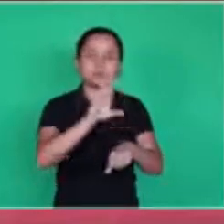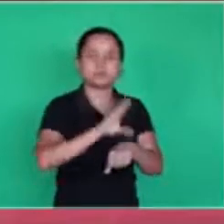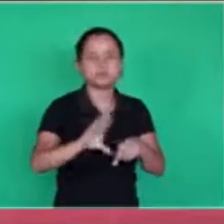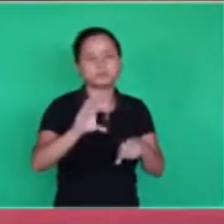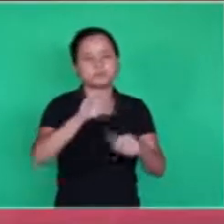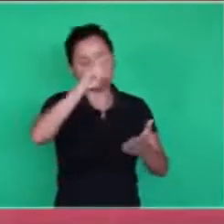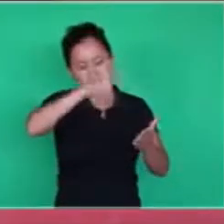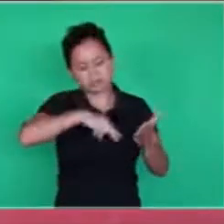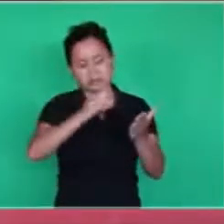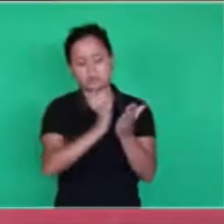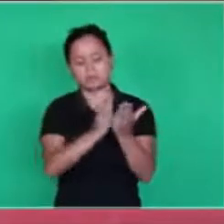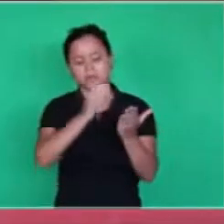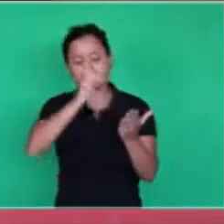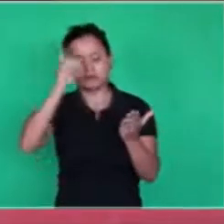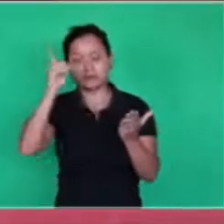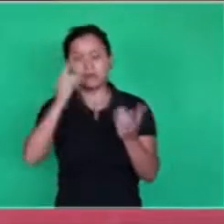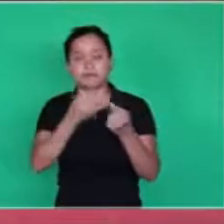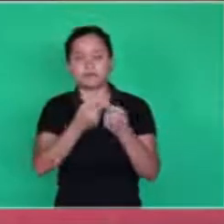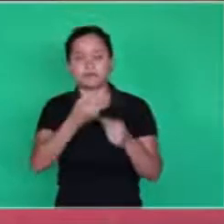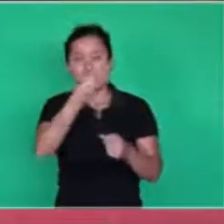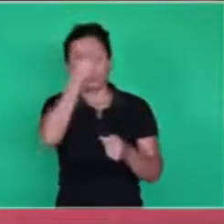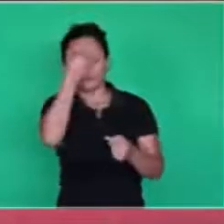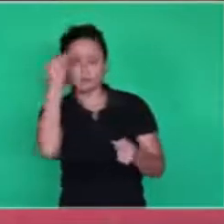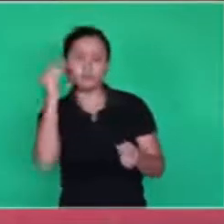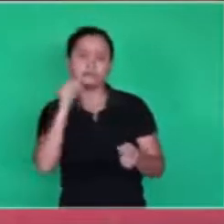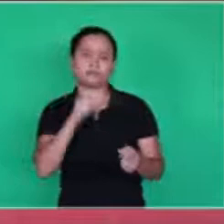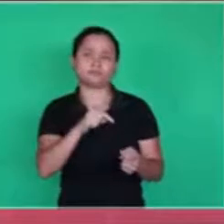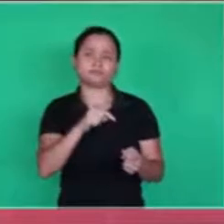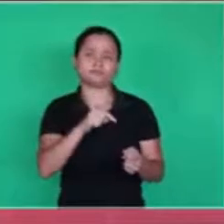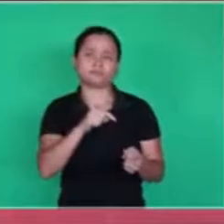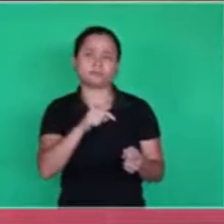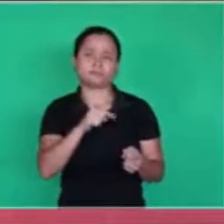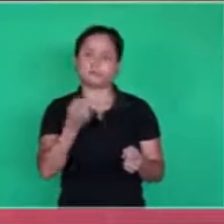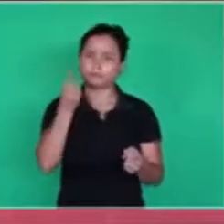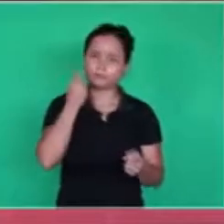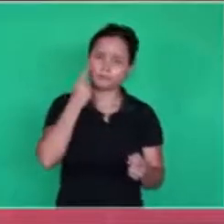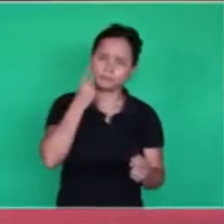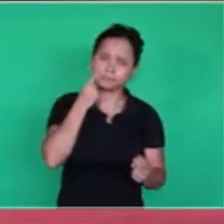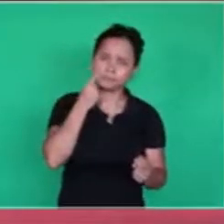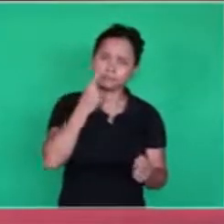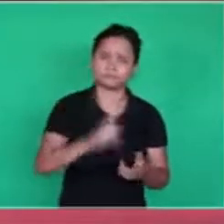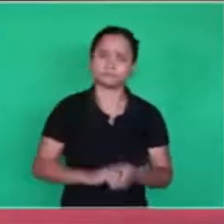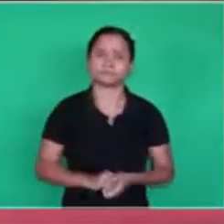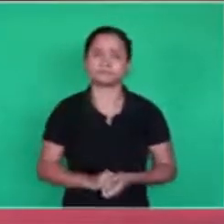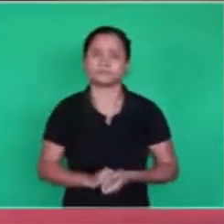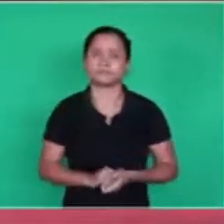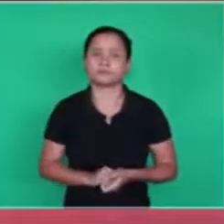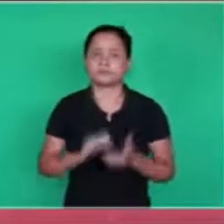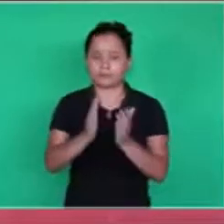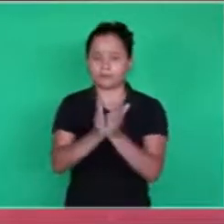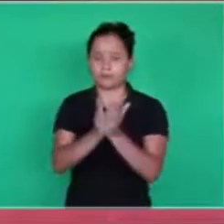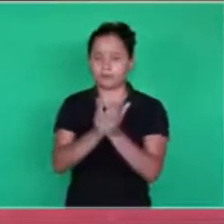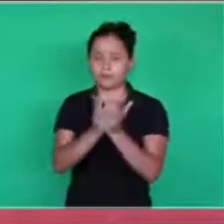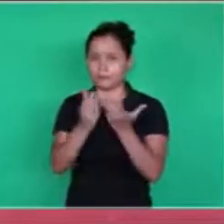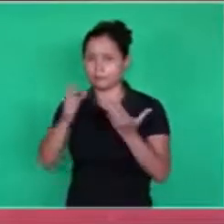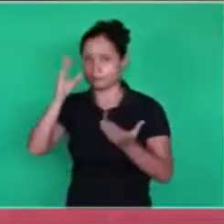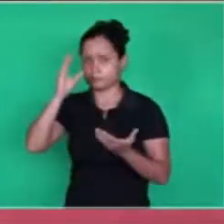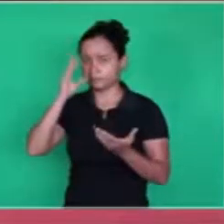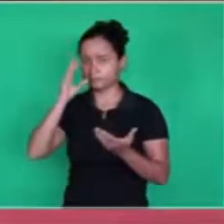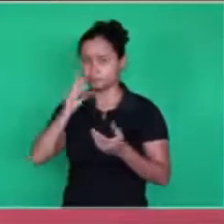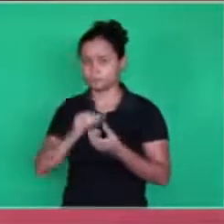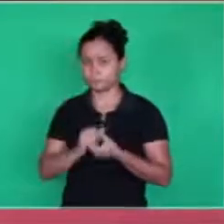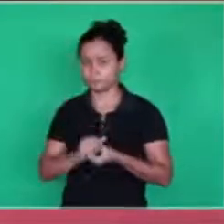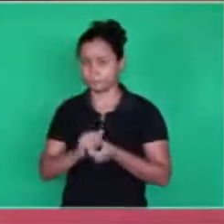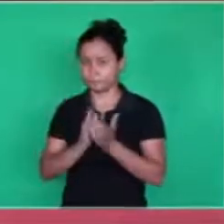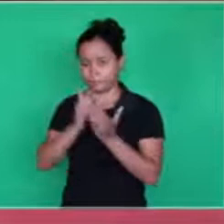disso aqui. Vejam só, a palavra em si, como letra apenas,